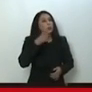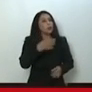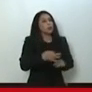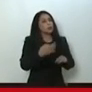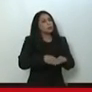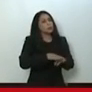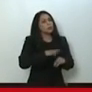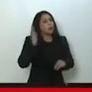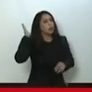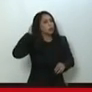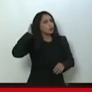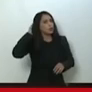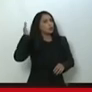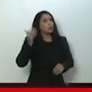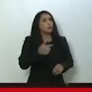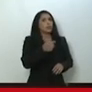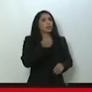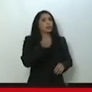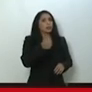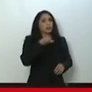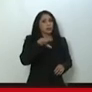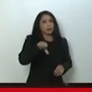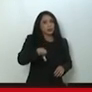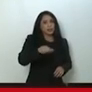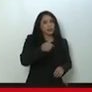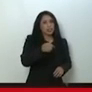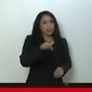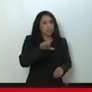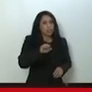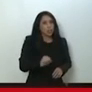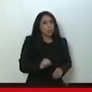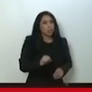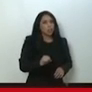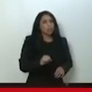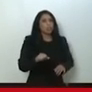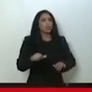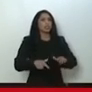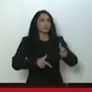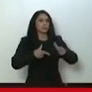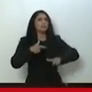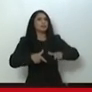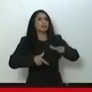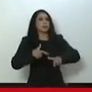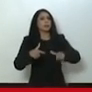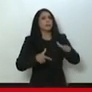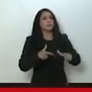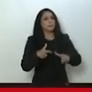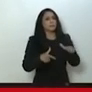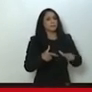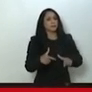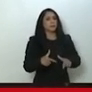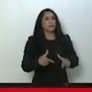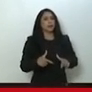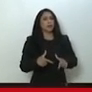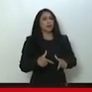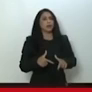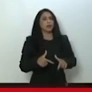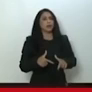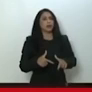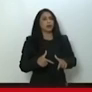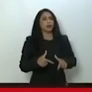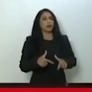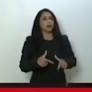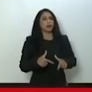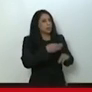a Curitiba de 78 que atuou na VISA